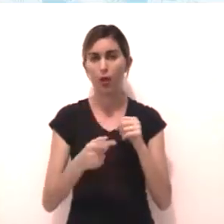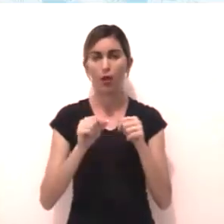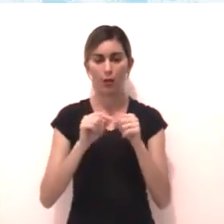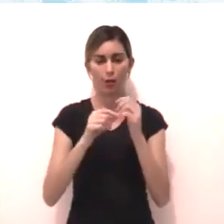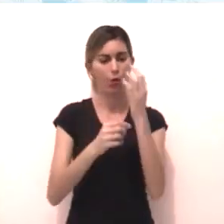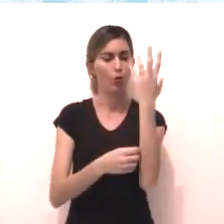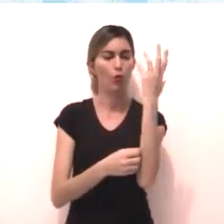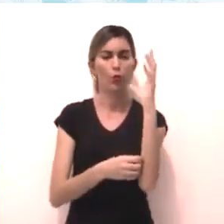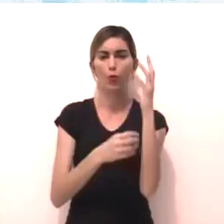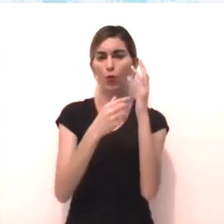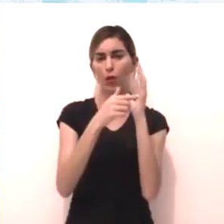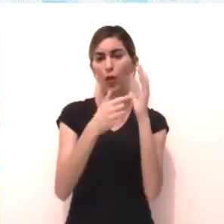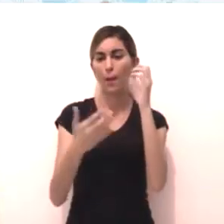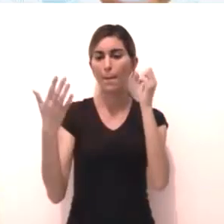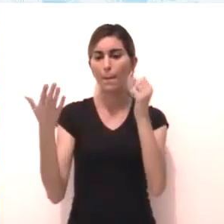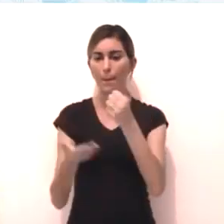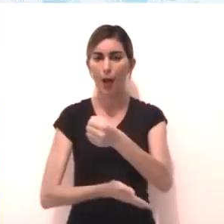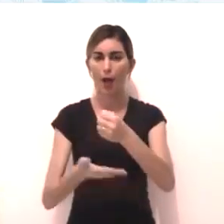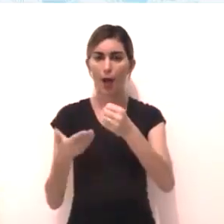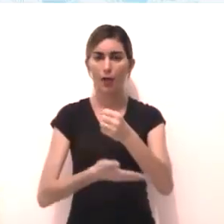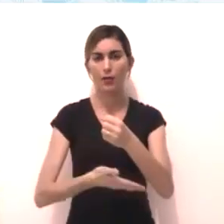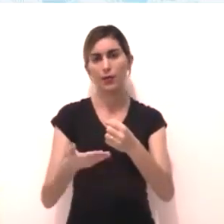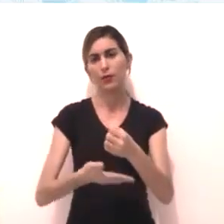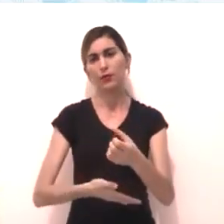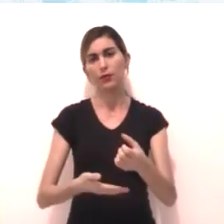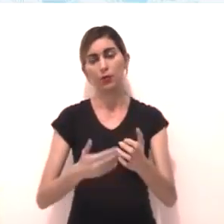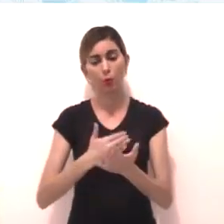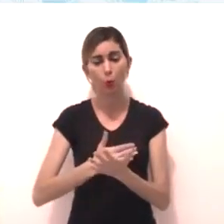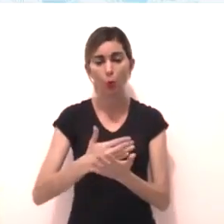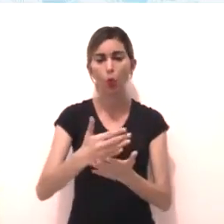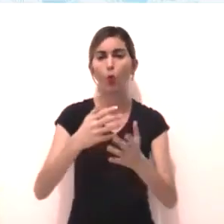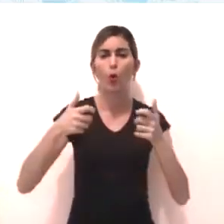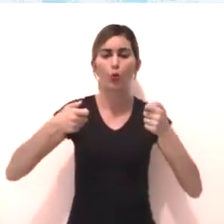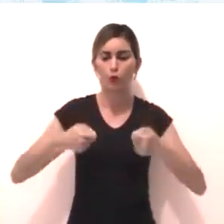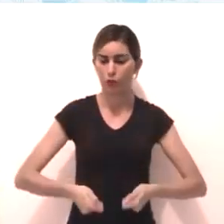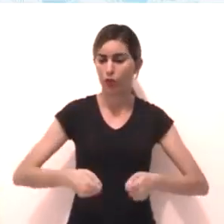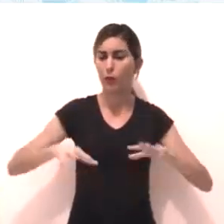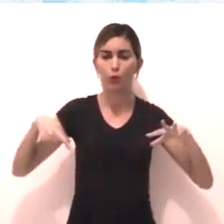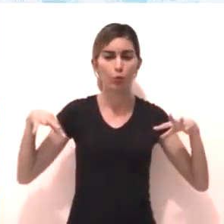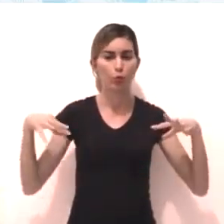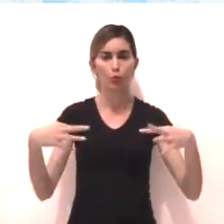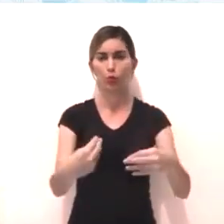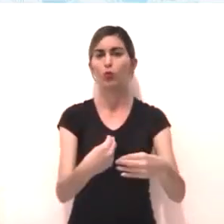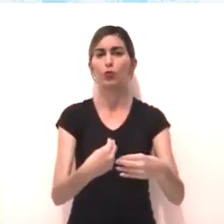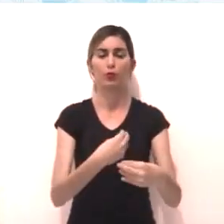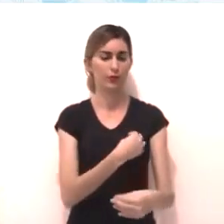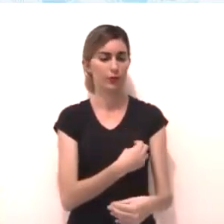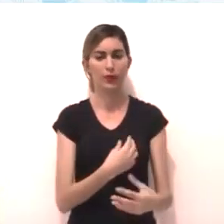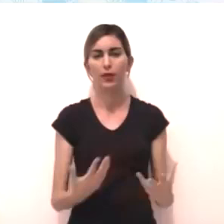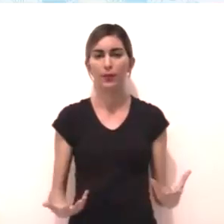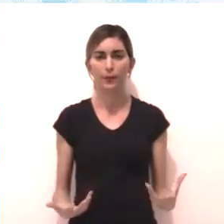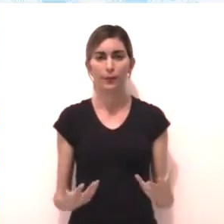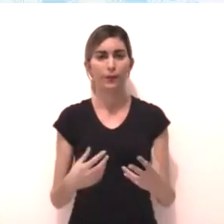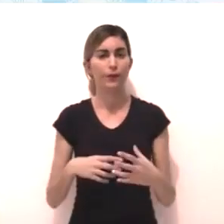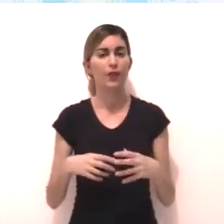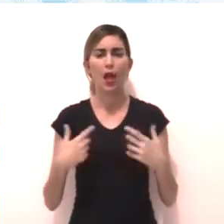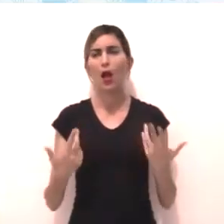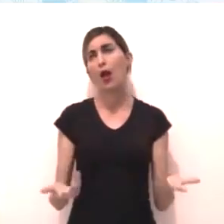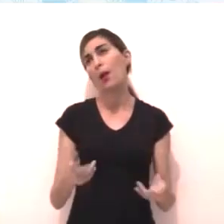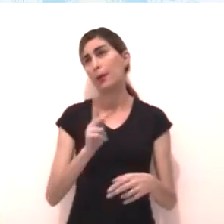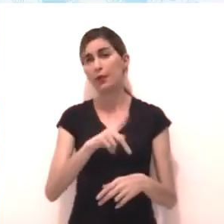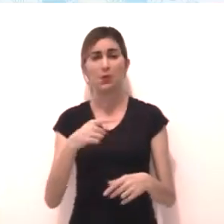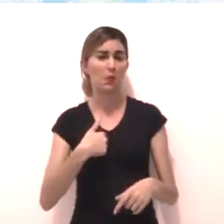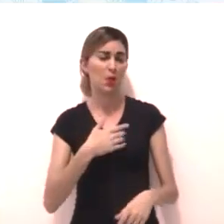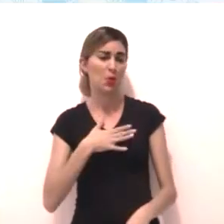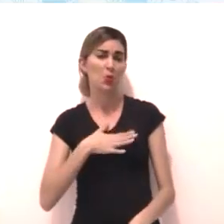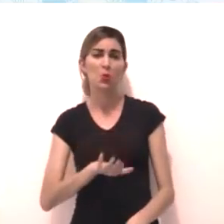motivo, a planta ela é a base da cadeia alimentar. Ela é que sustenta toda a cadeia alimentar. Aí você vai dizer,